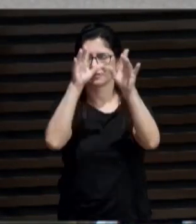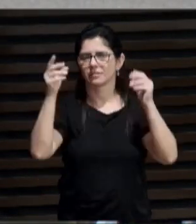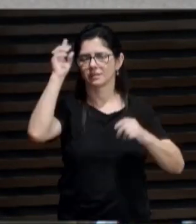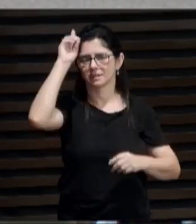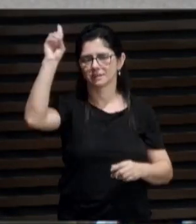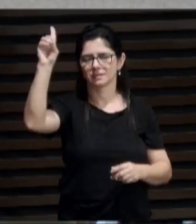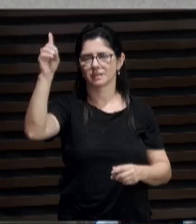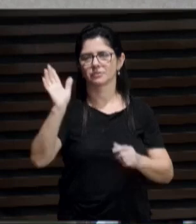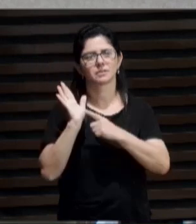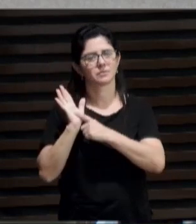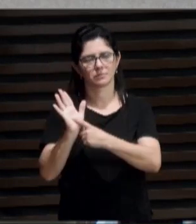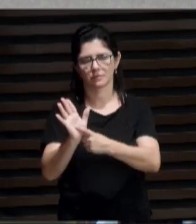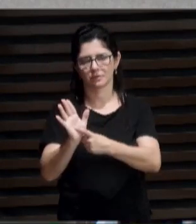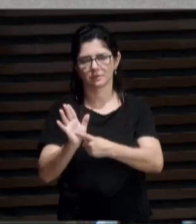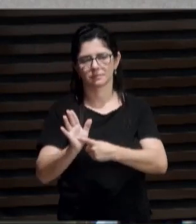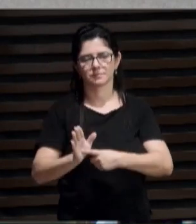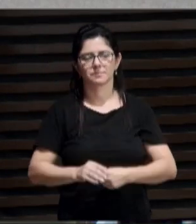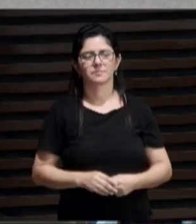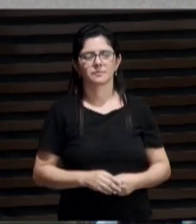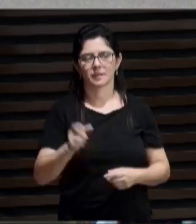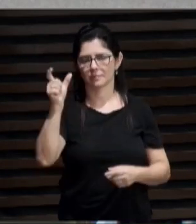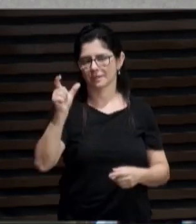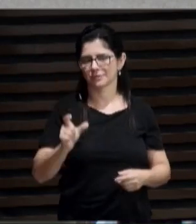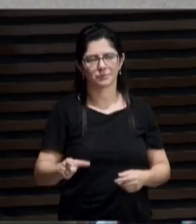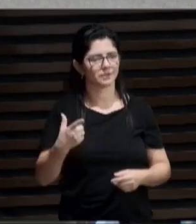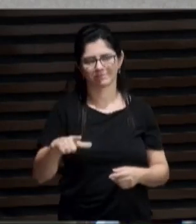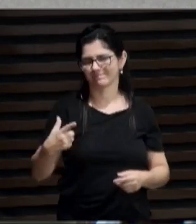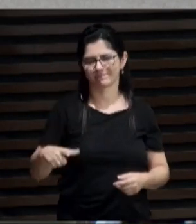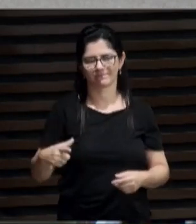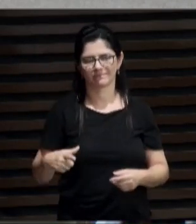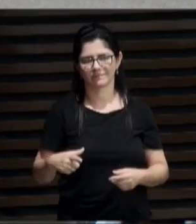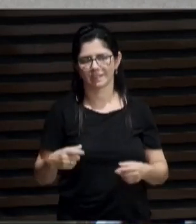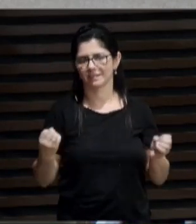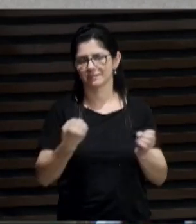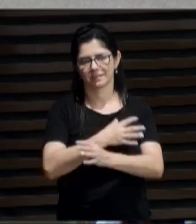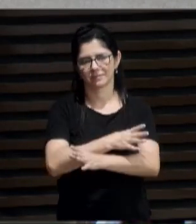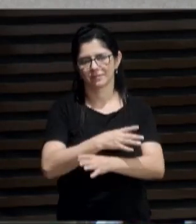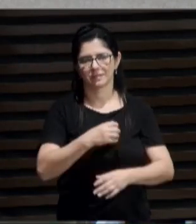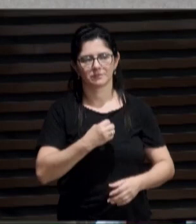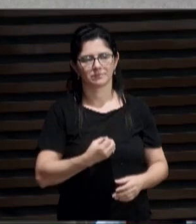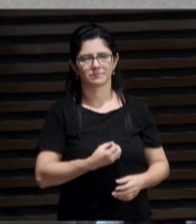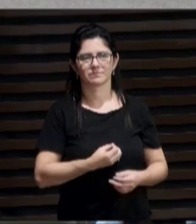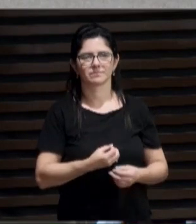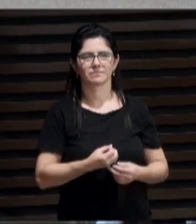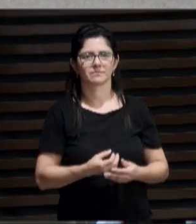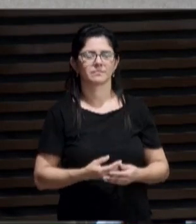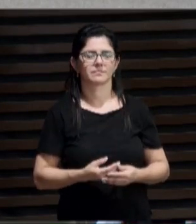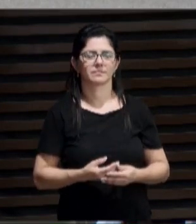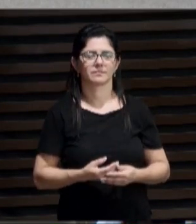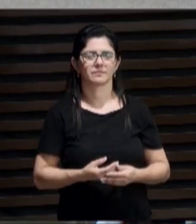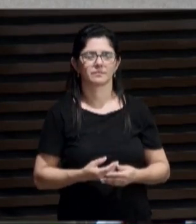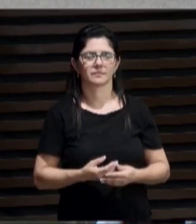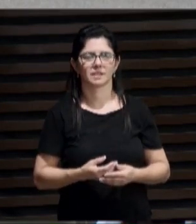novo coração, não é alguma pessoa regenerada, ela pode vir aqui na reunião e ela pode até cantar nossos cânticos, mas ela não